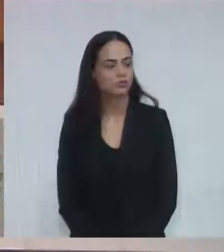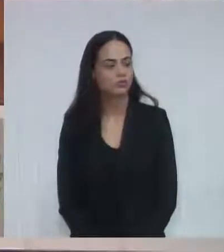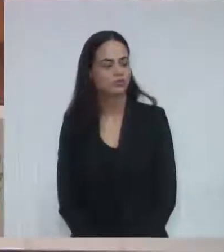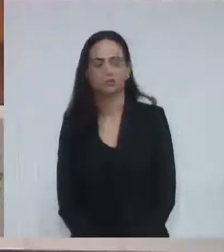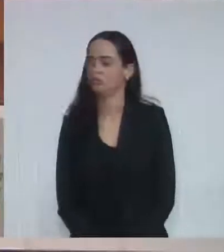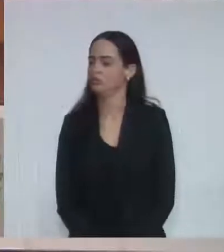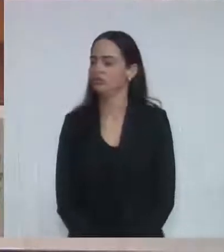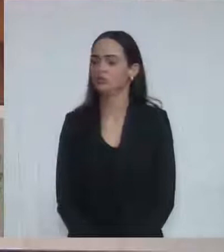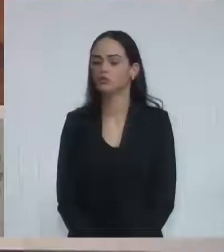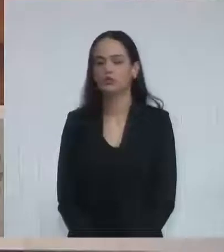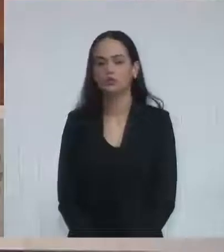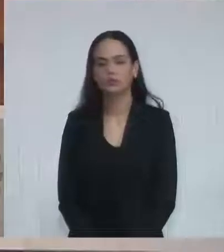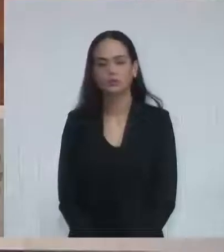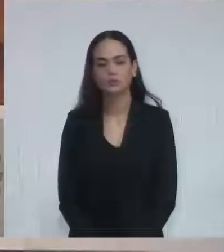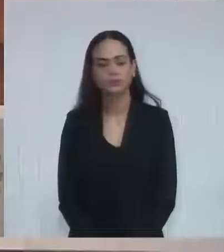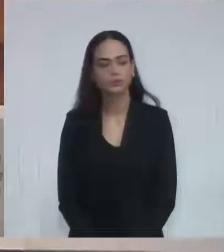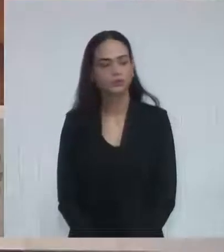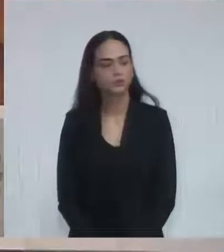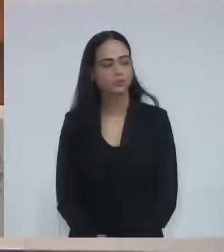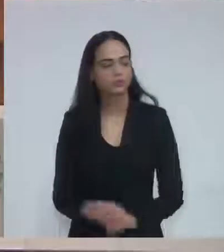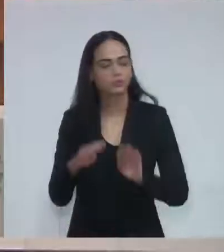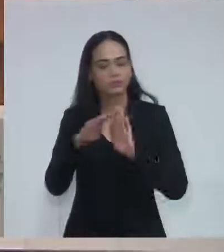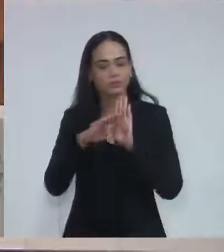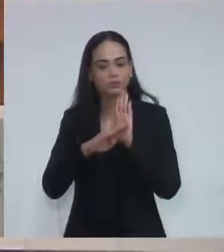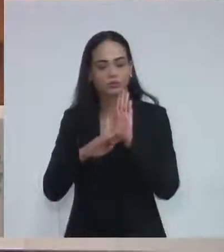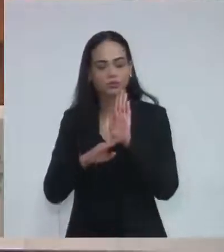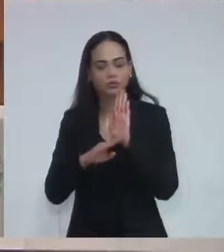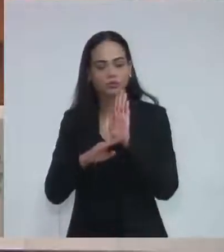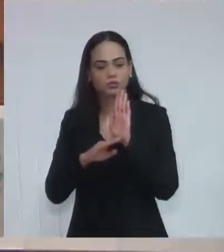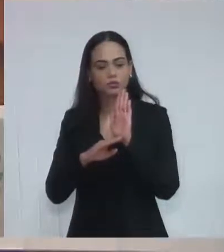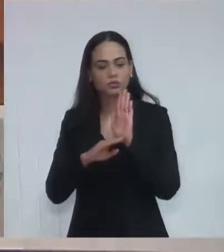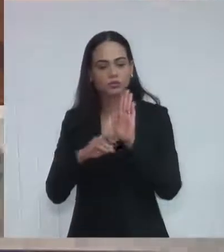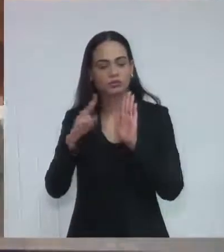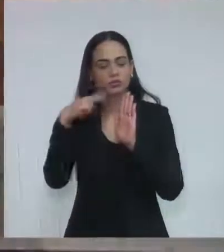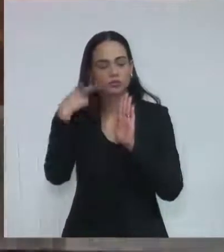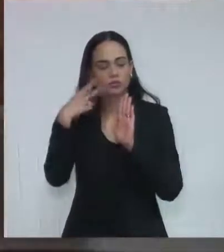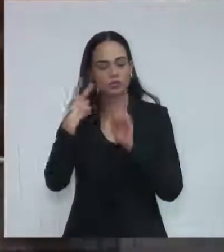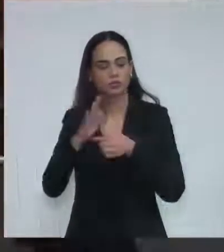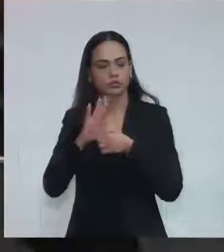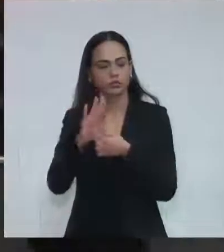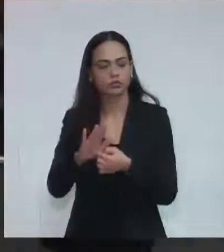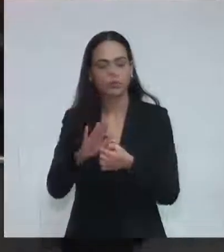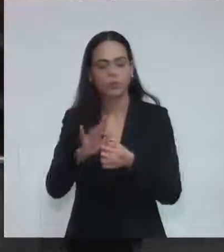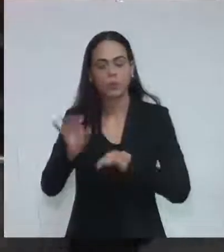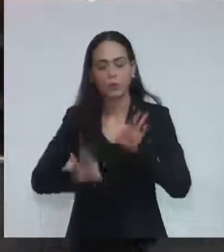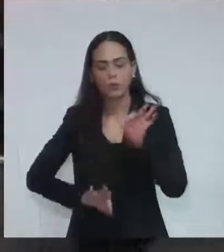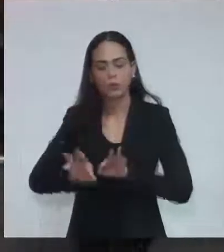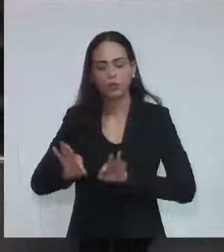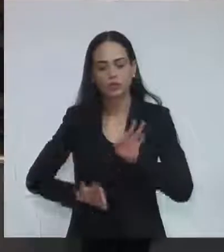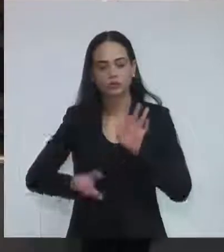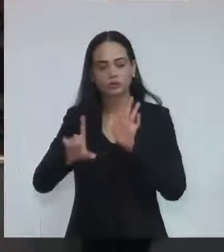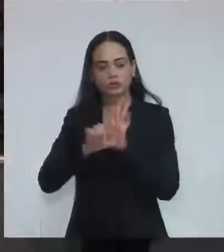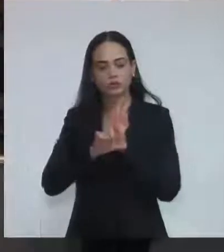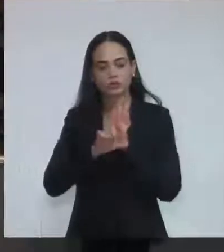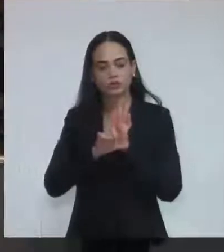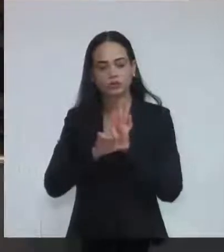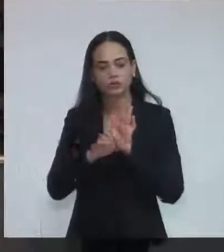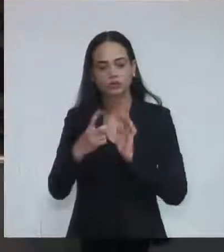Expediente apresentado pelos vereadores. Projeto de lei. Projeto de lei número 25, 2018, autoria vereador Márcio